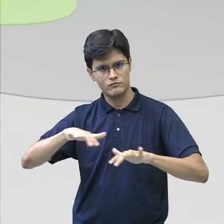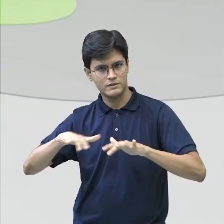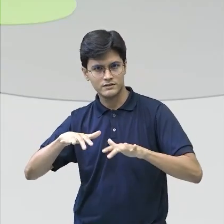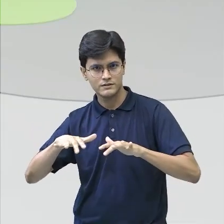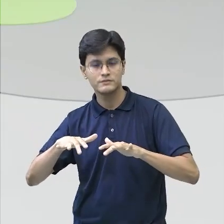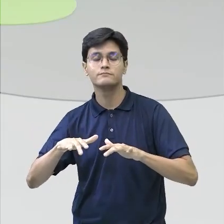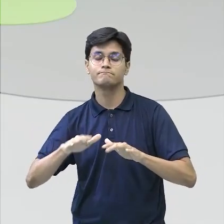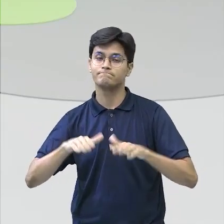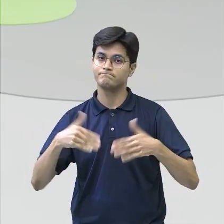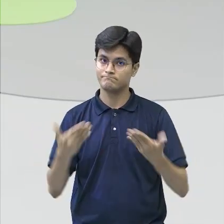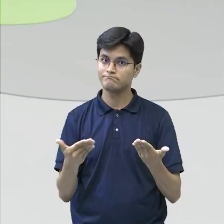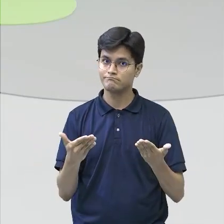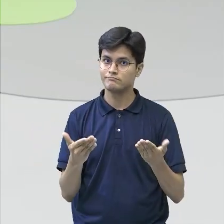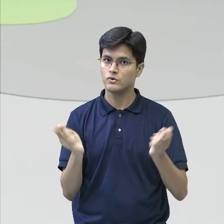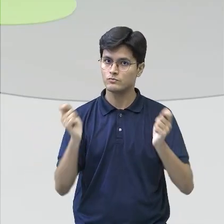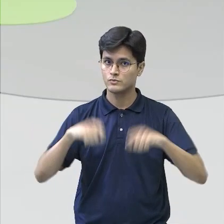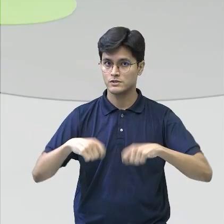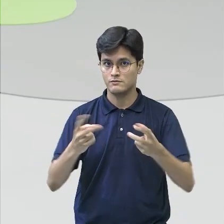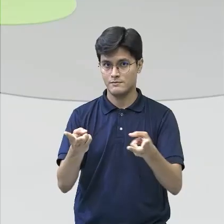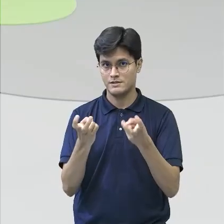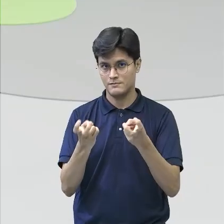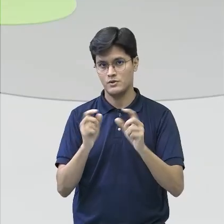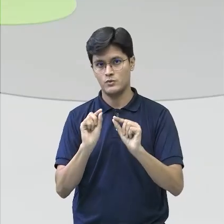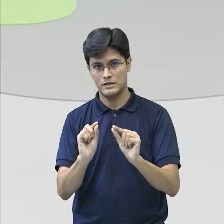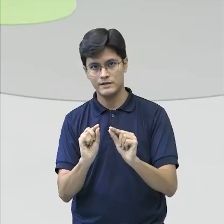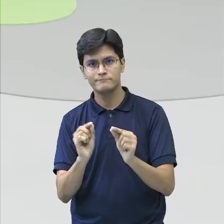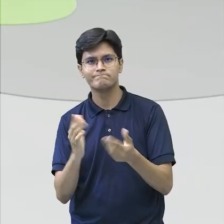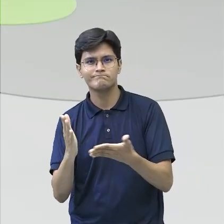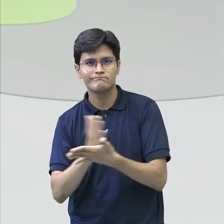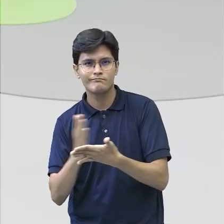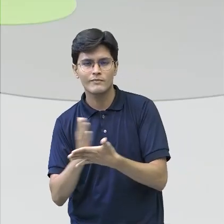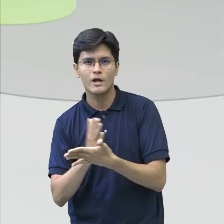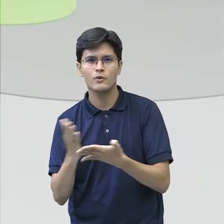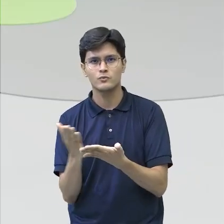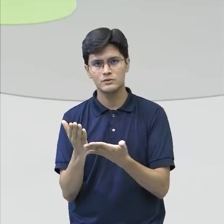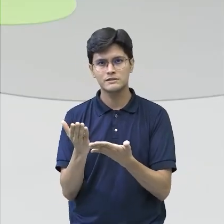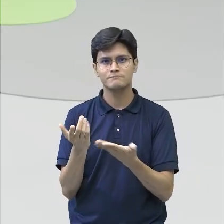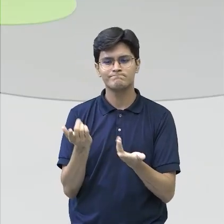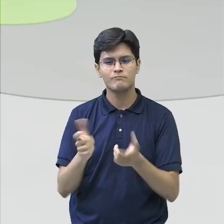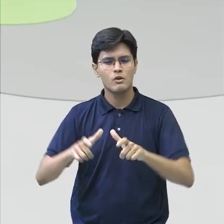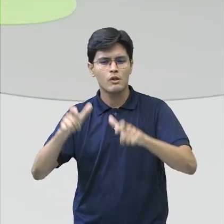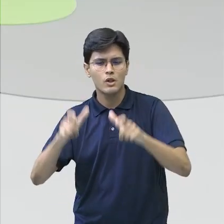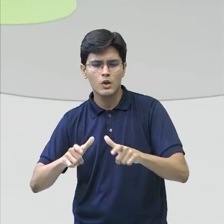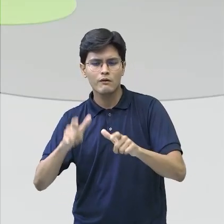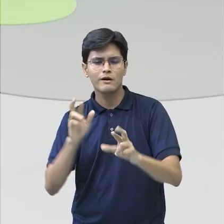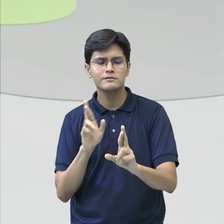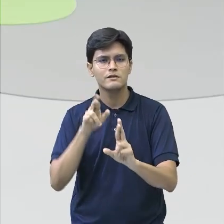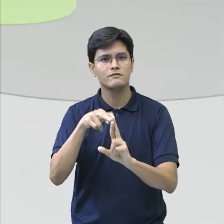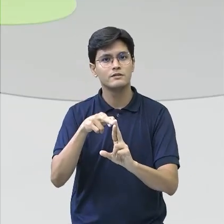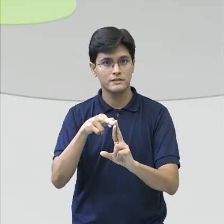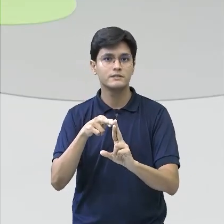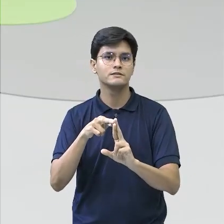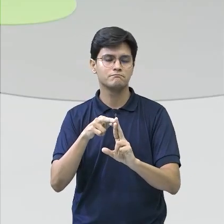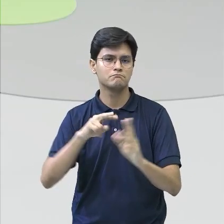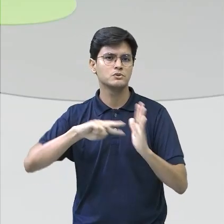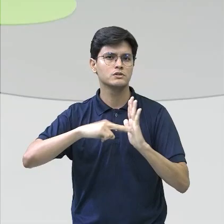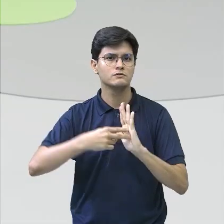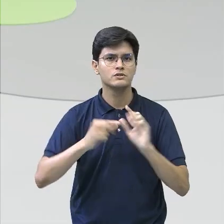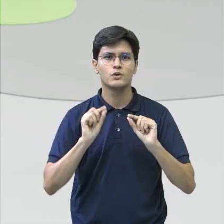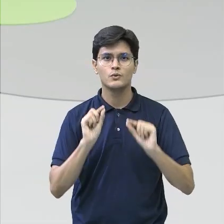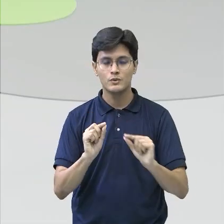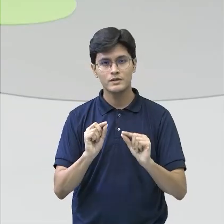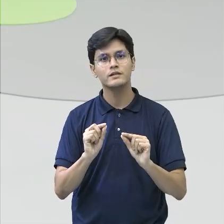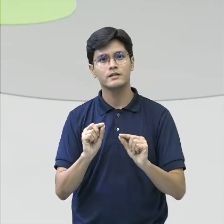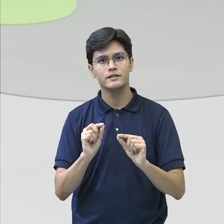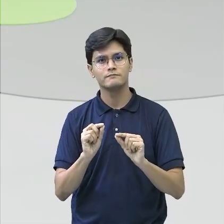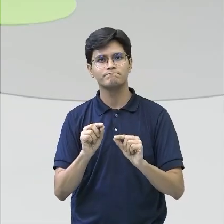aí, tomar, né, como base alguns pontos de referência, né? Ou seja, você vai observar aí ao redor, né, o